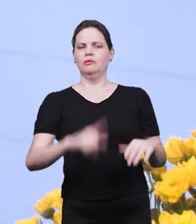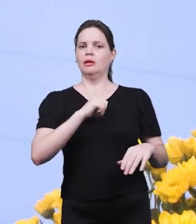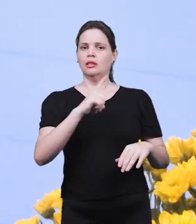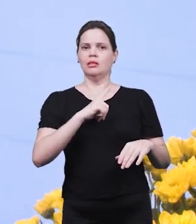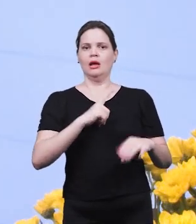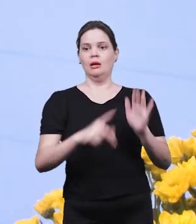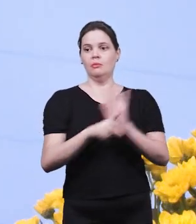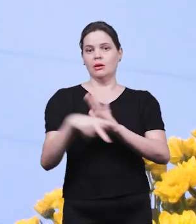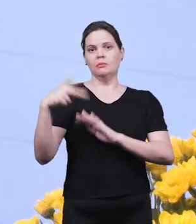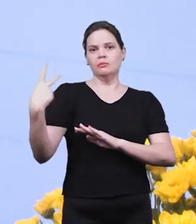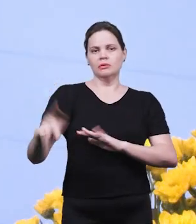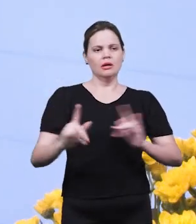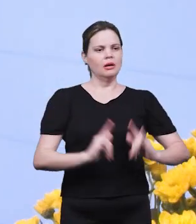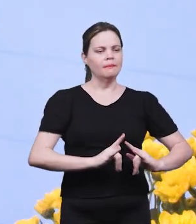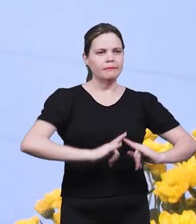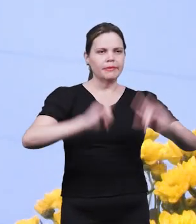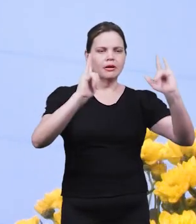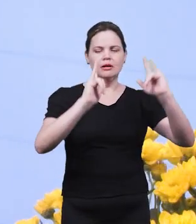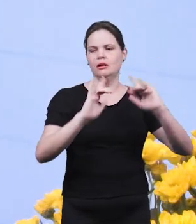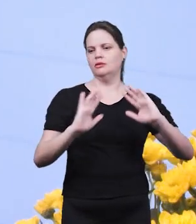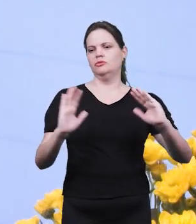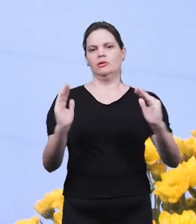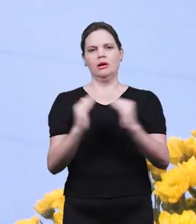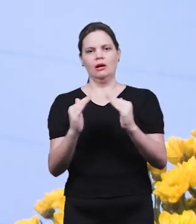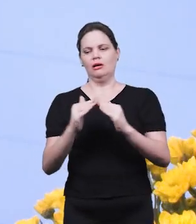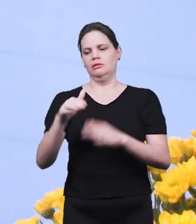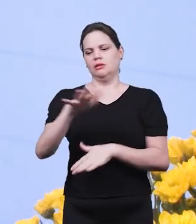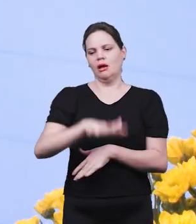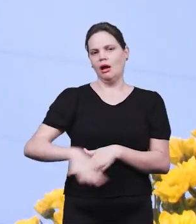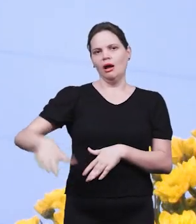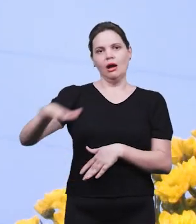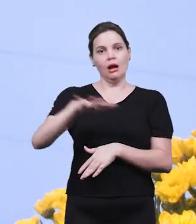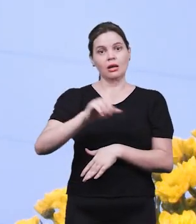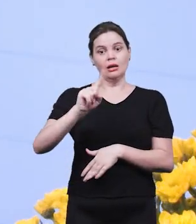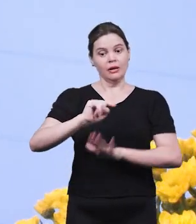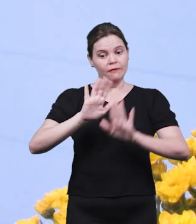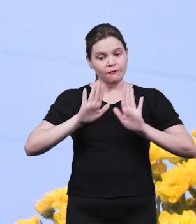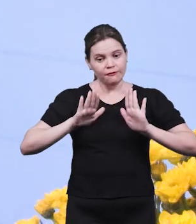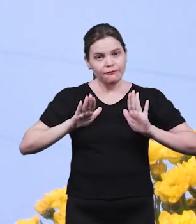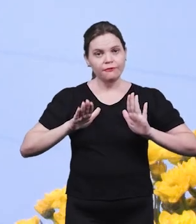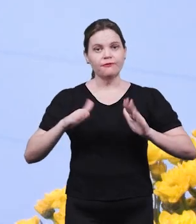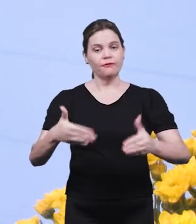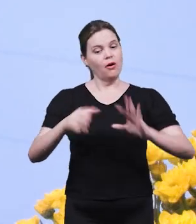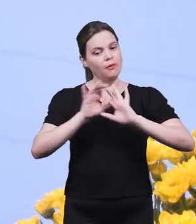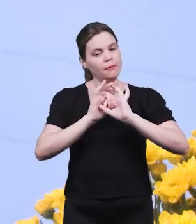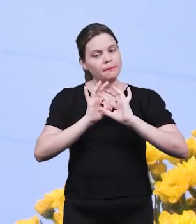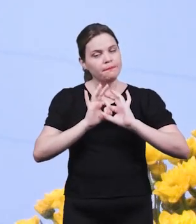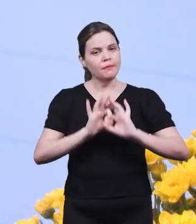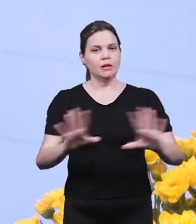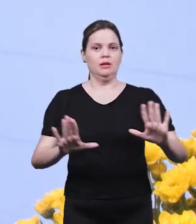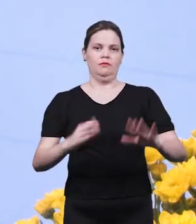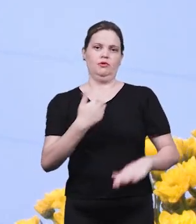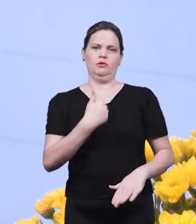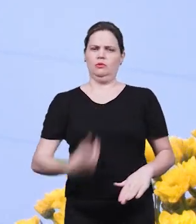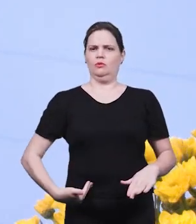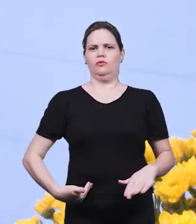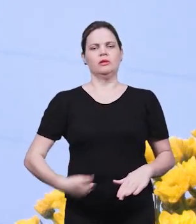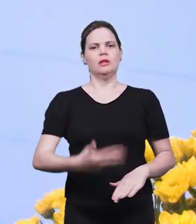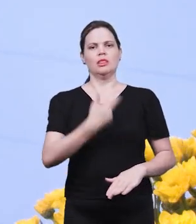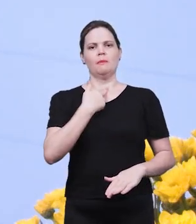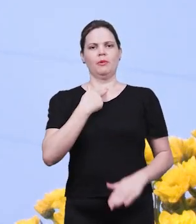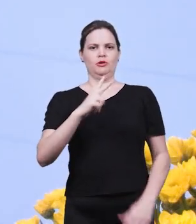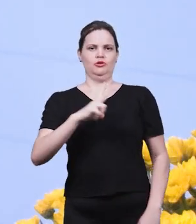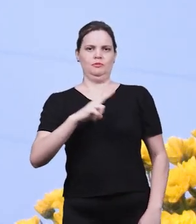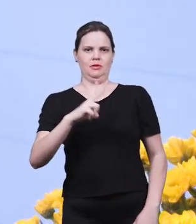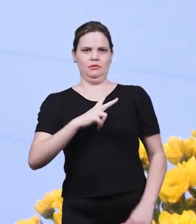públicos, os prédios e as áreas que são destinadas à atividade do Estado. Já os